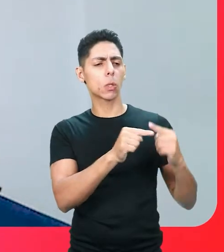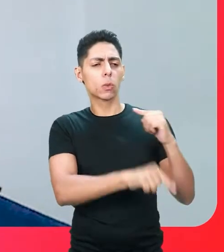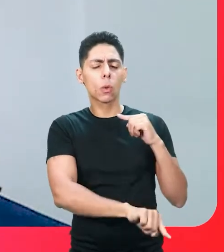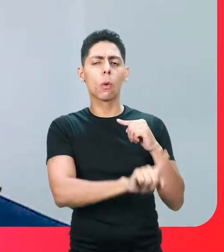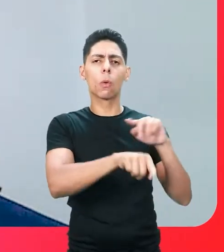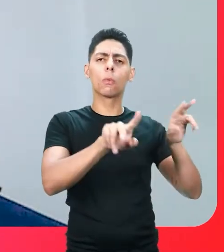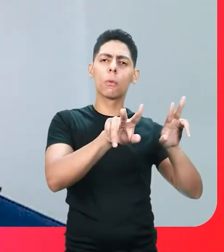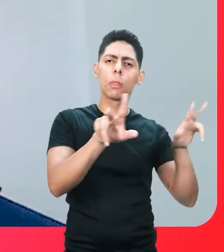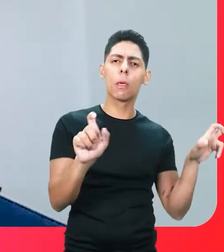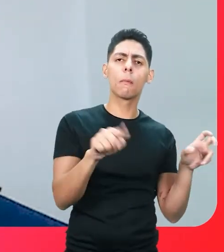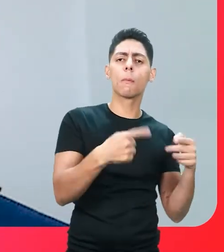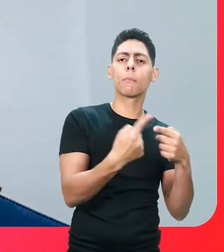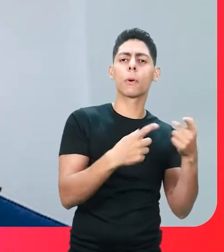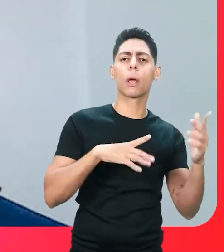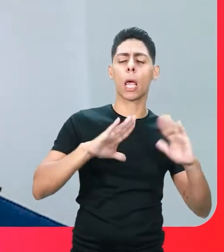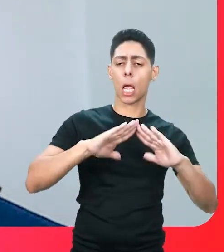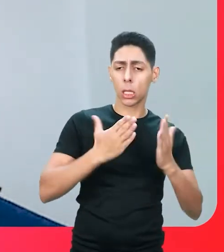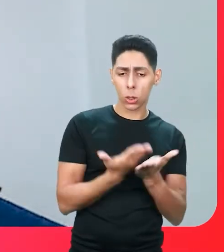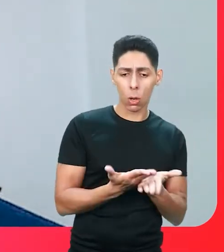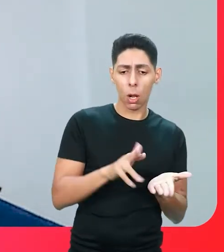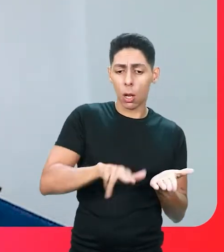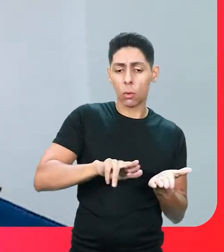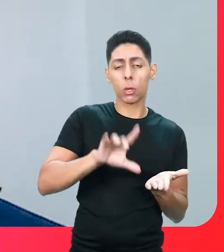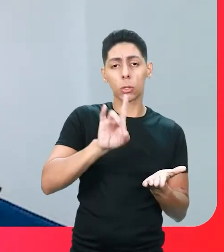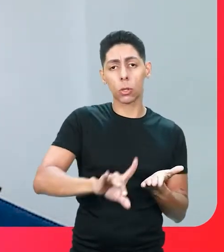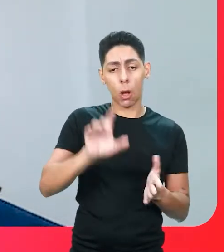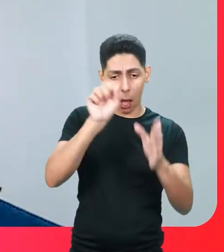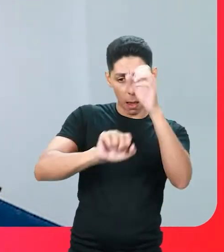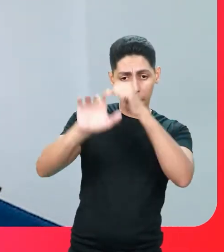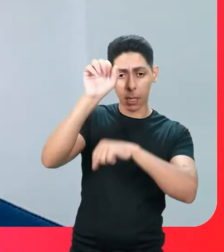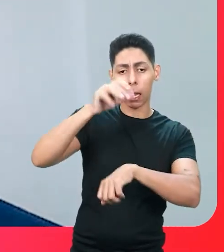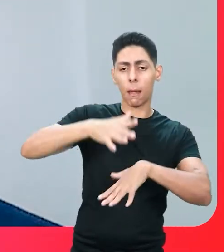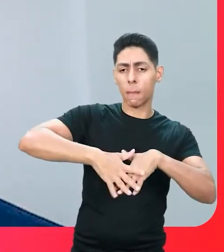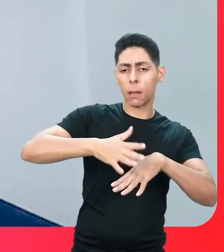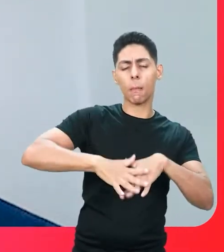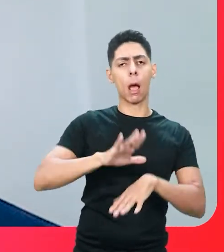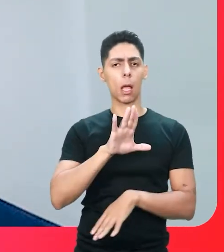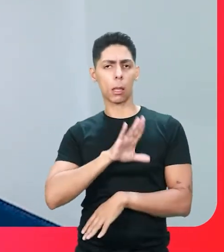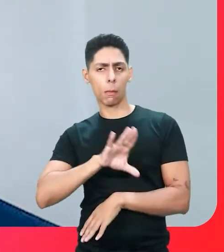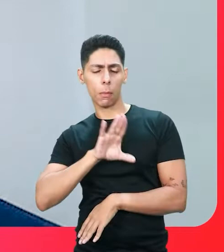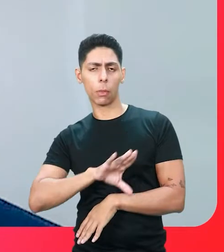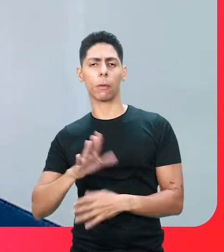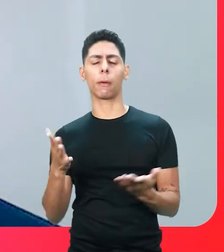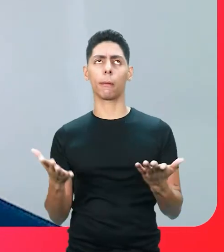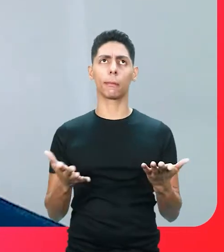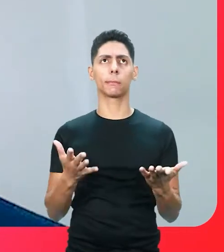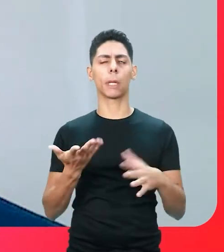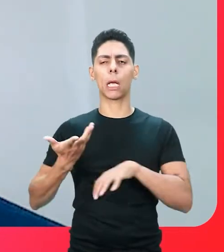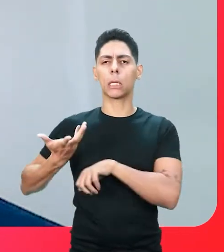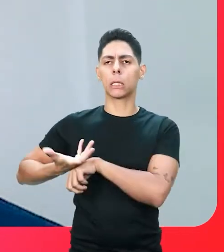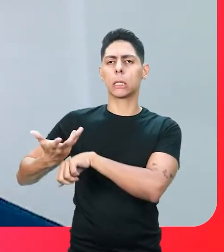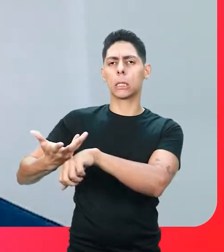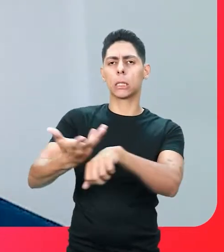a escola, ela não é para aprender só matemática, português, as disciplinas do